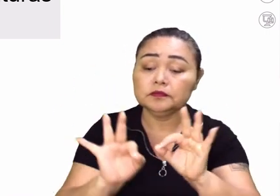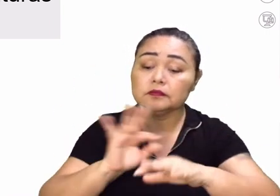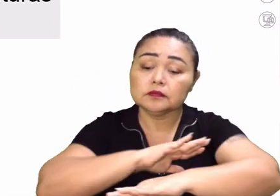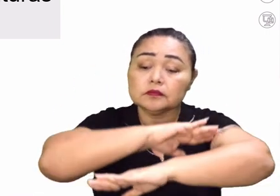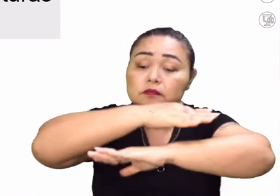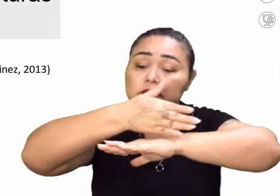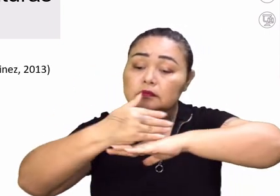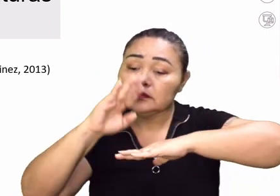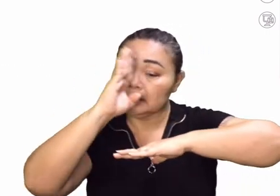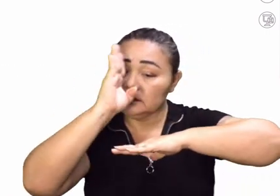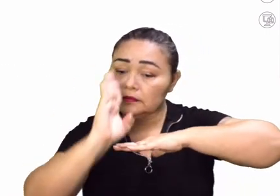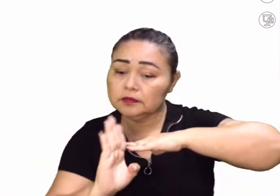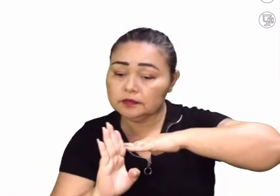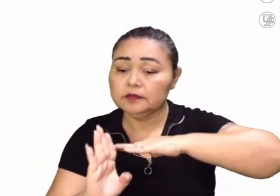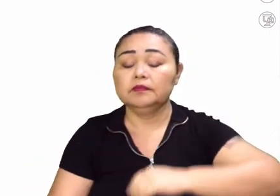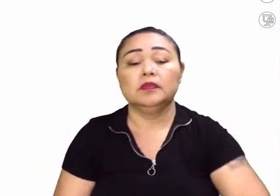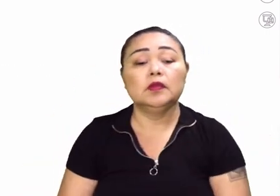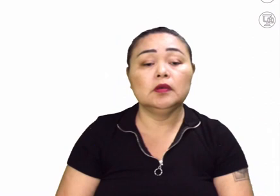relevo brasileiro